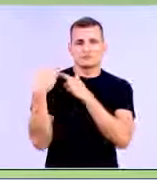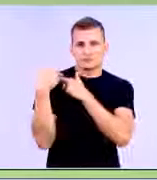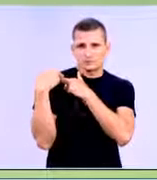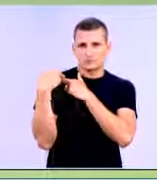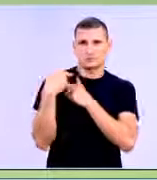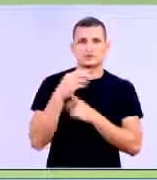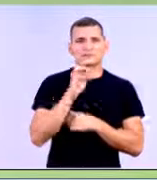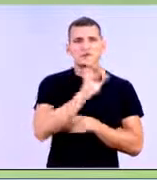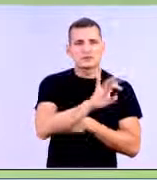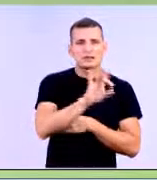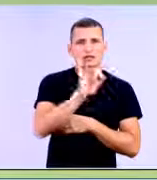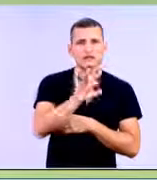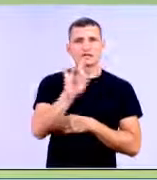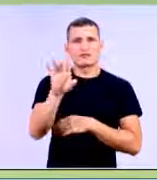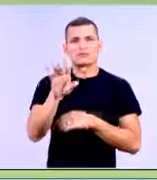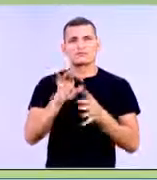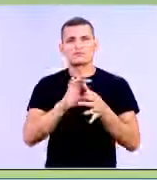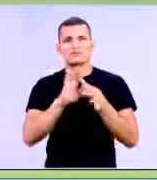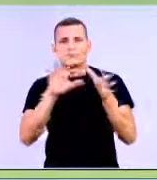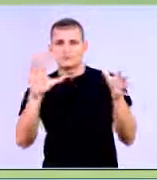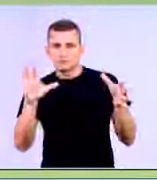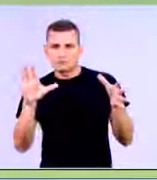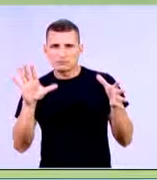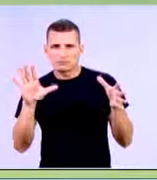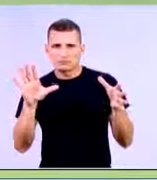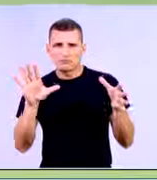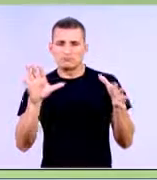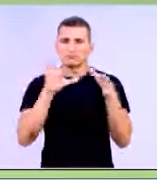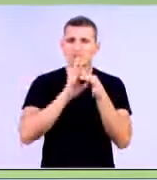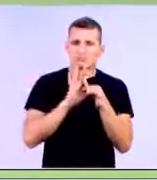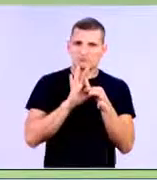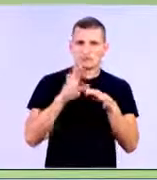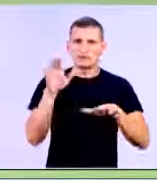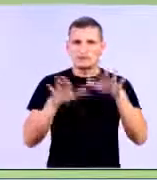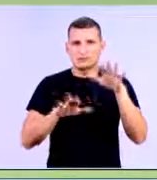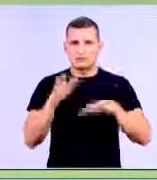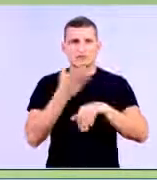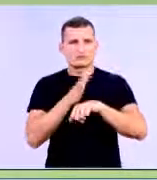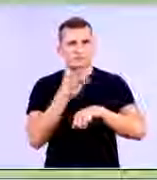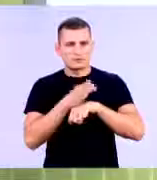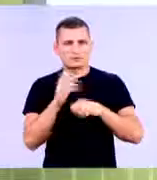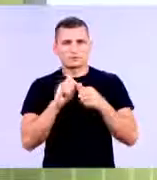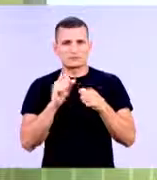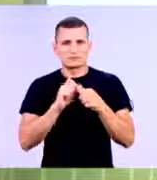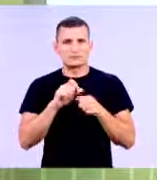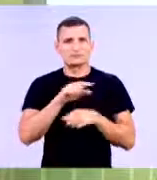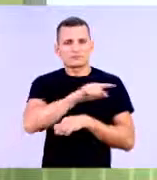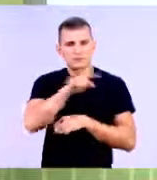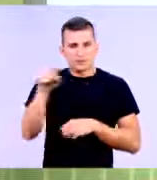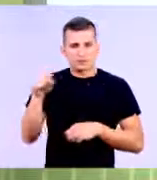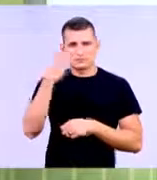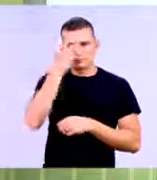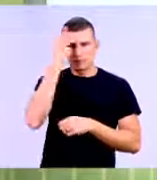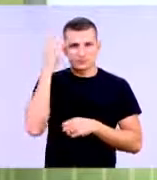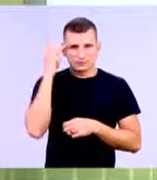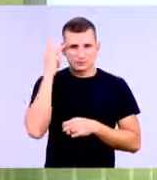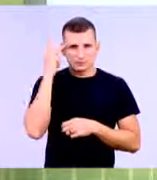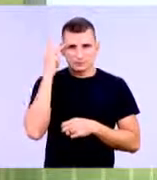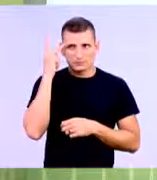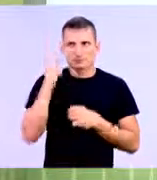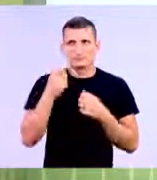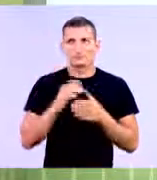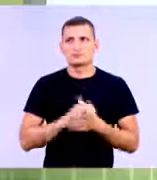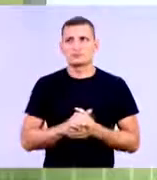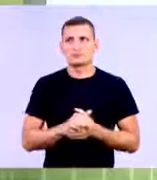né, permissões e restrições de acordo com as atividades executadas por essas pessoas. Então, isso tem que